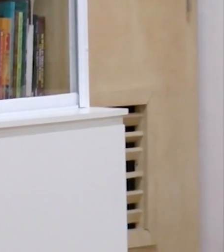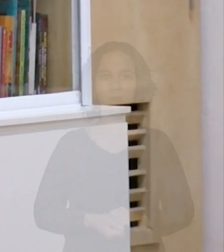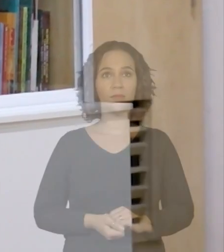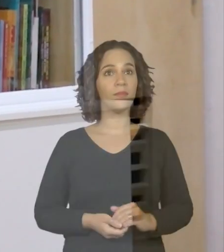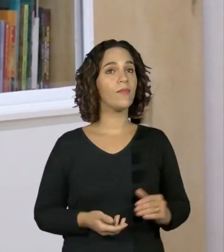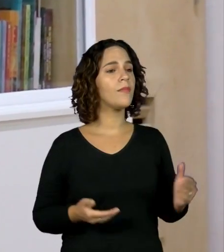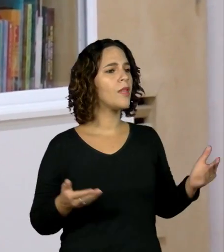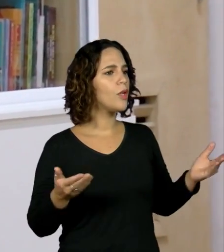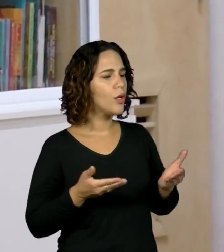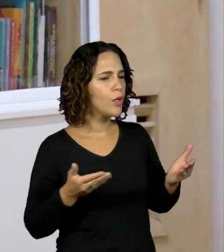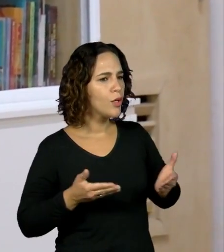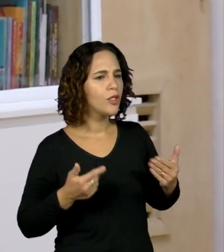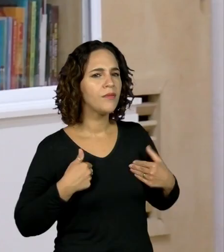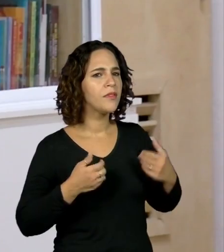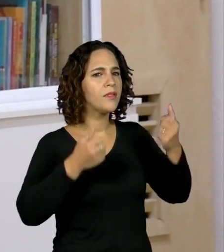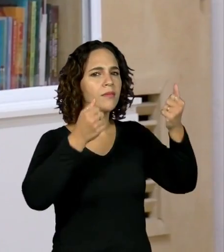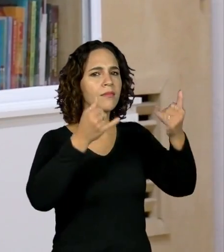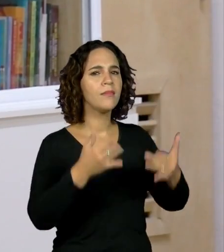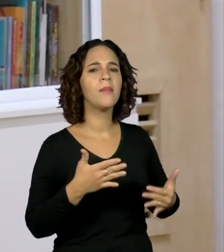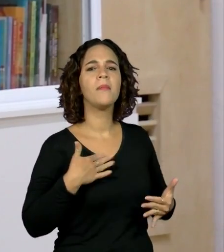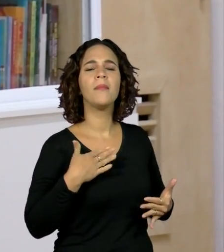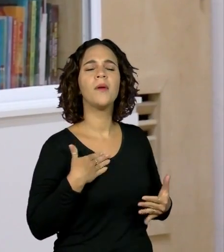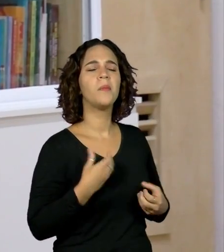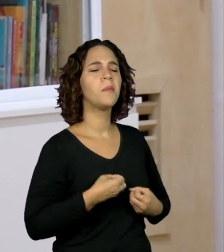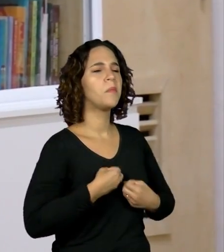Hoje eu vou falar sobre o meu poema.